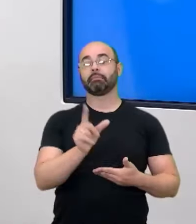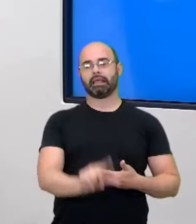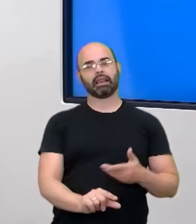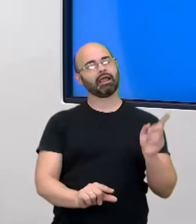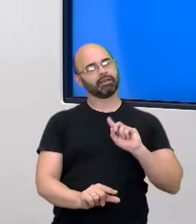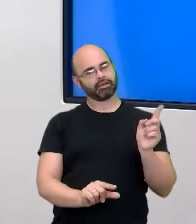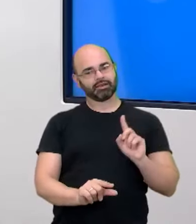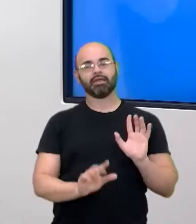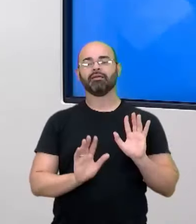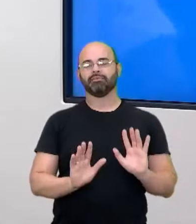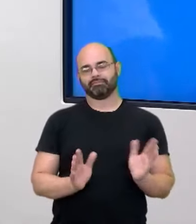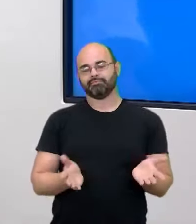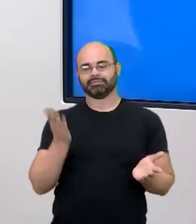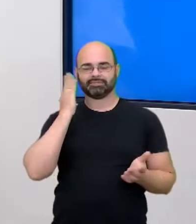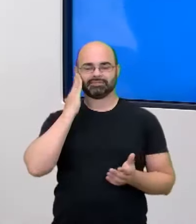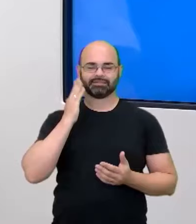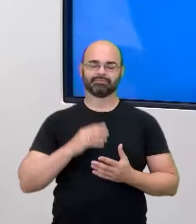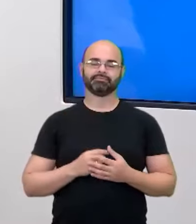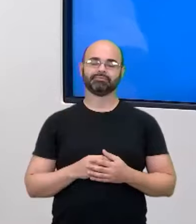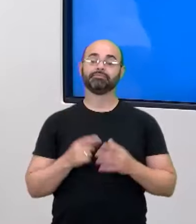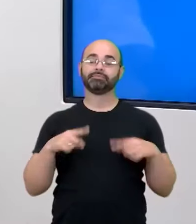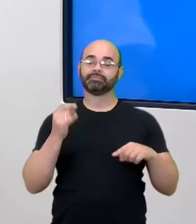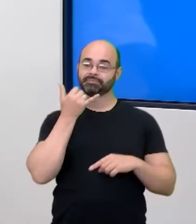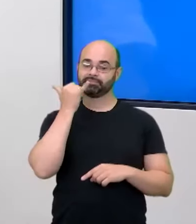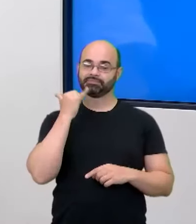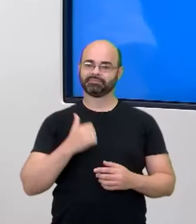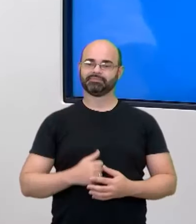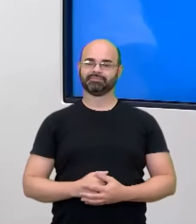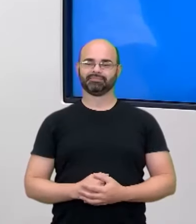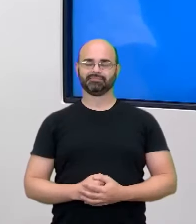Então bora lá. Música eletrônica.